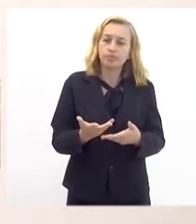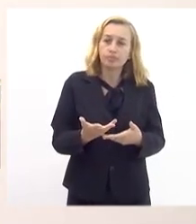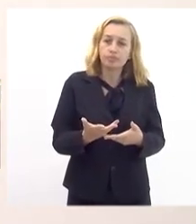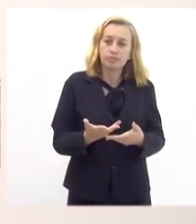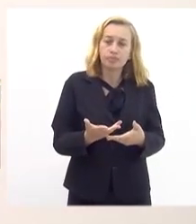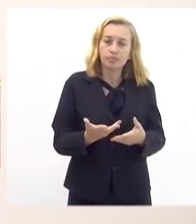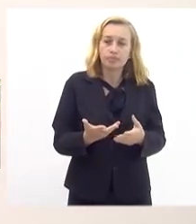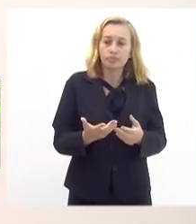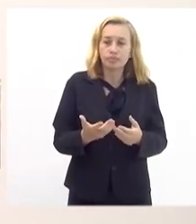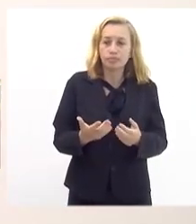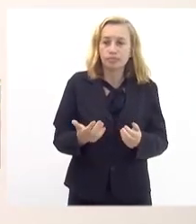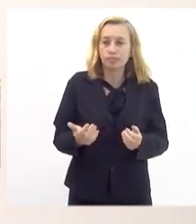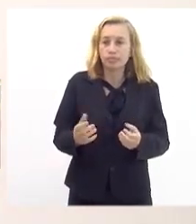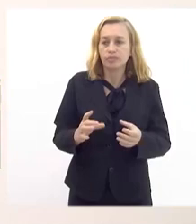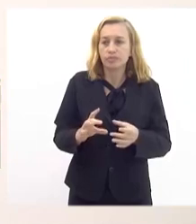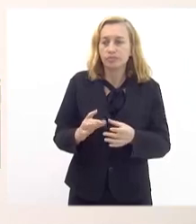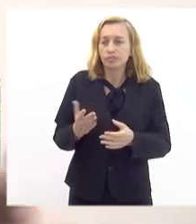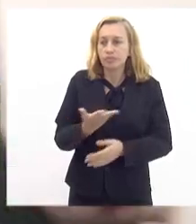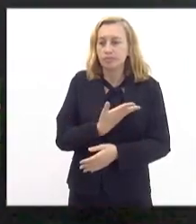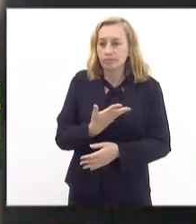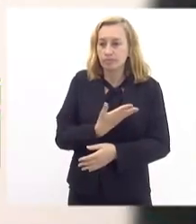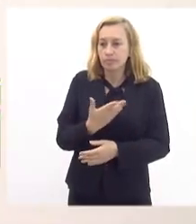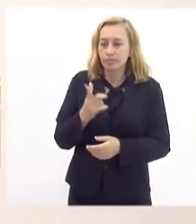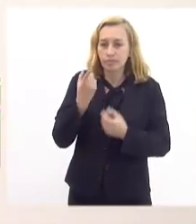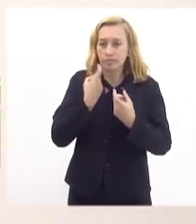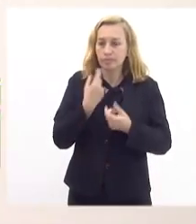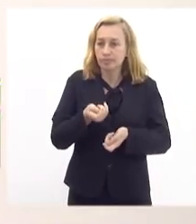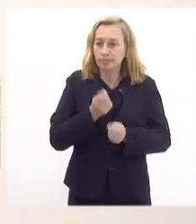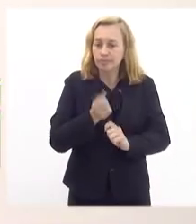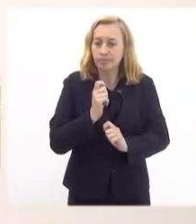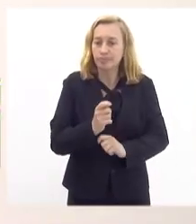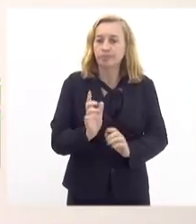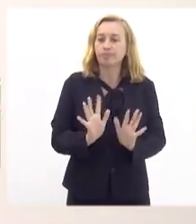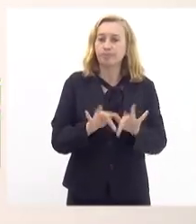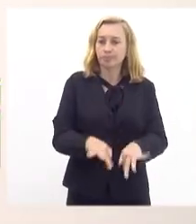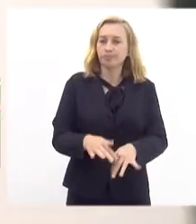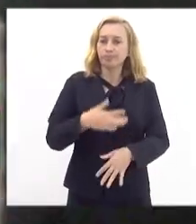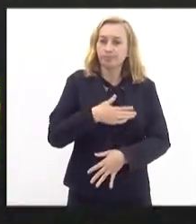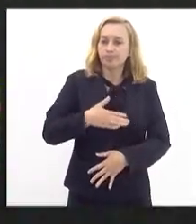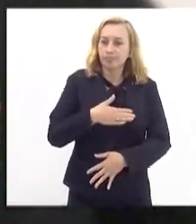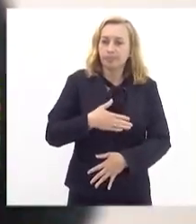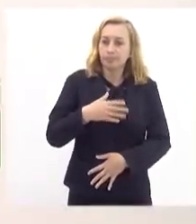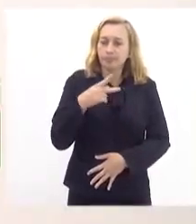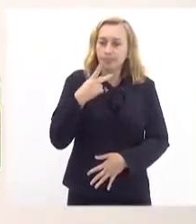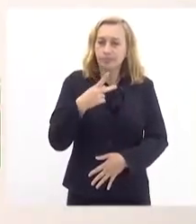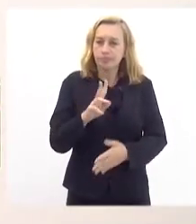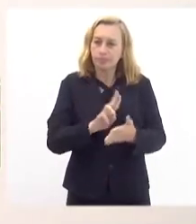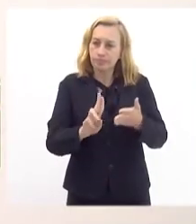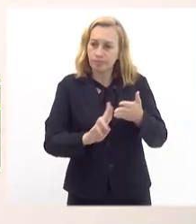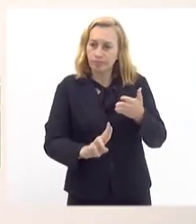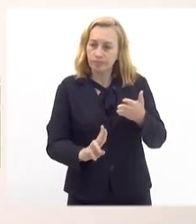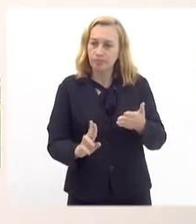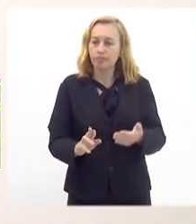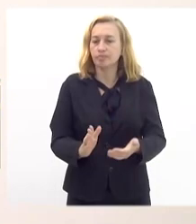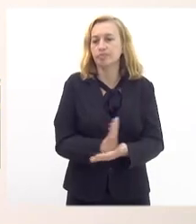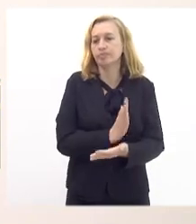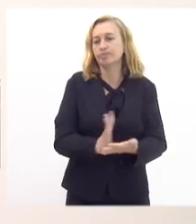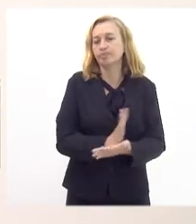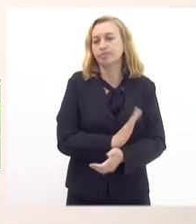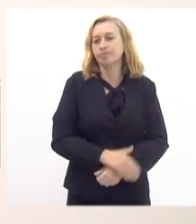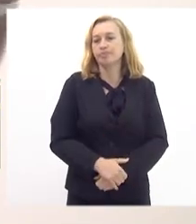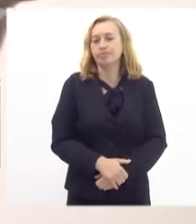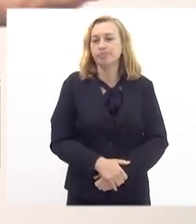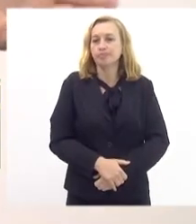artesanal criado Então você vai deixar portátil fiquei para concluir né eu gostaria solicitar algumas coisas né